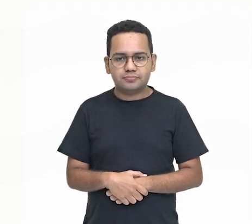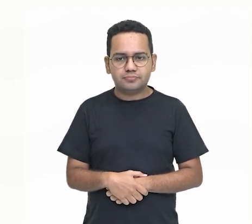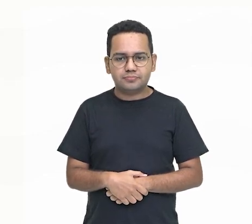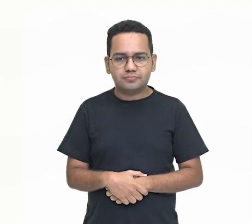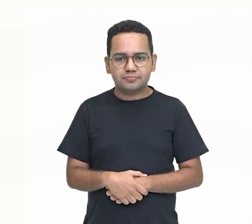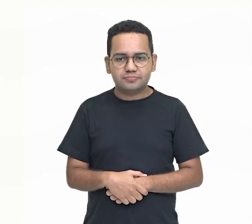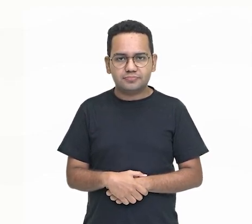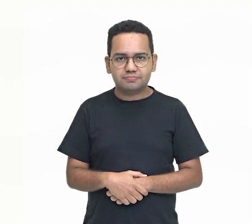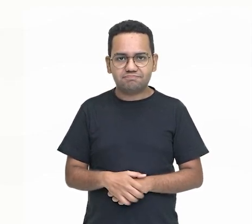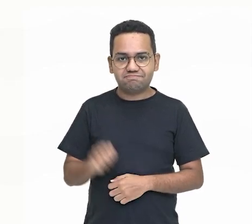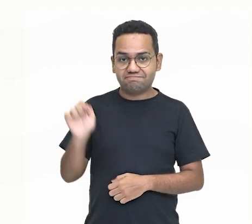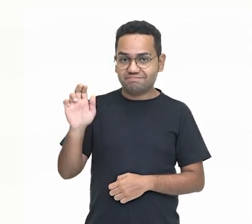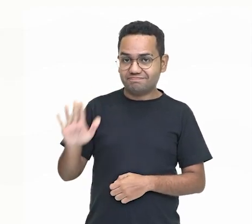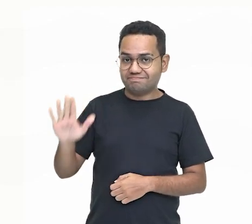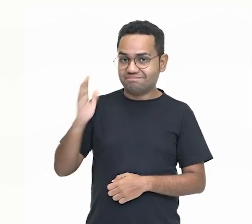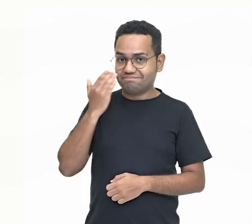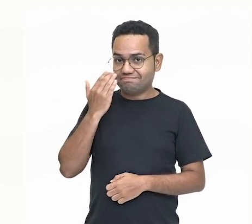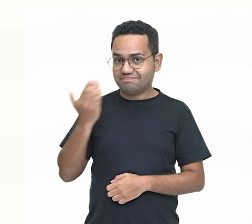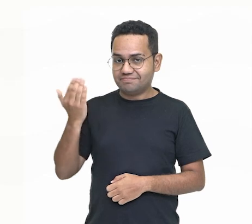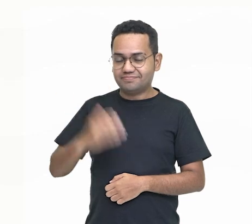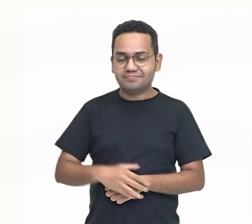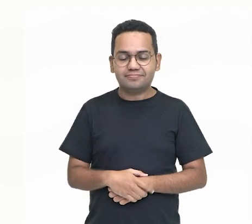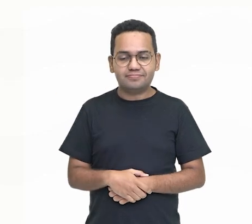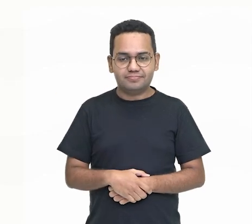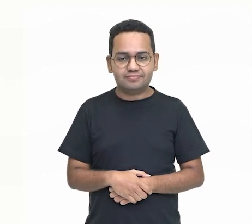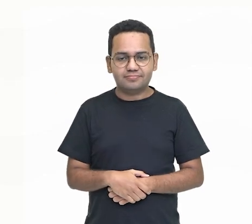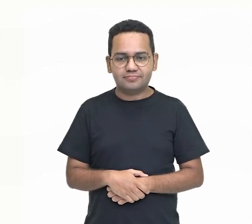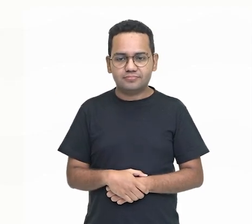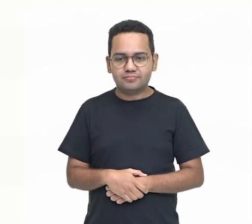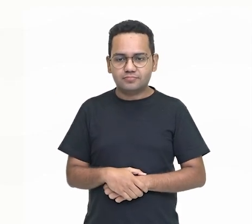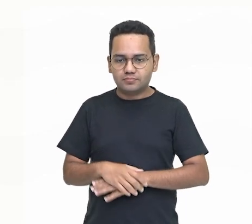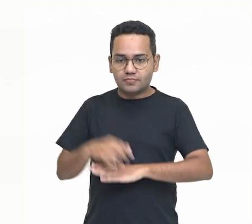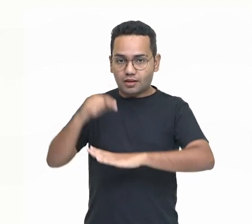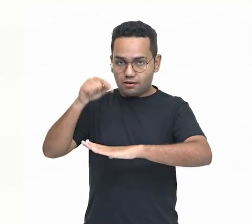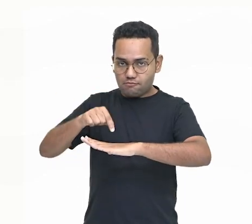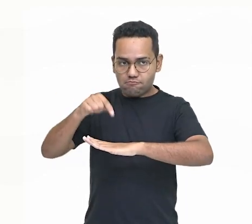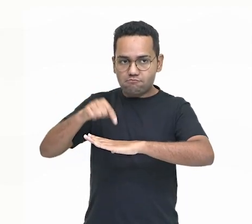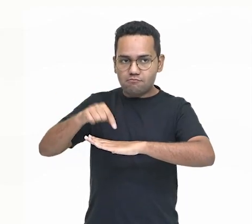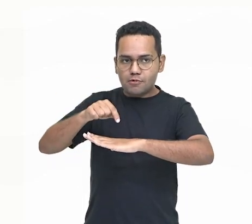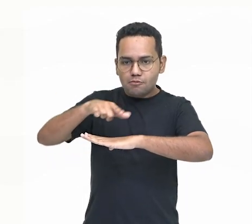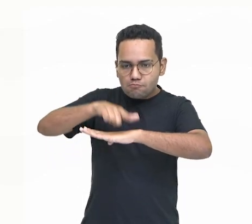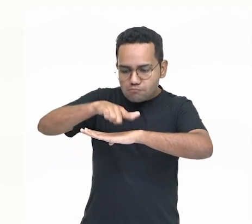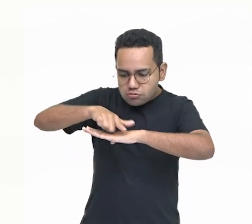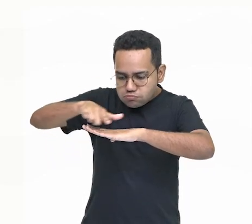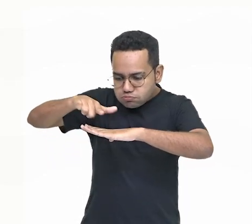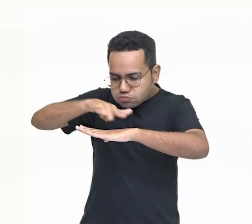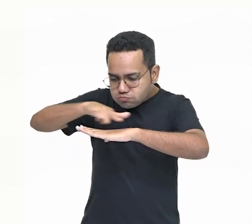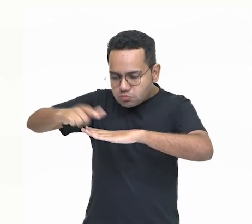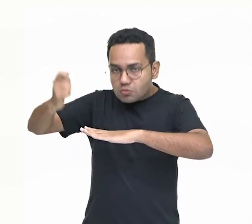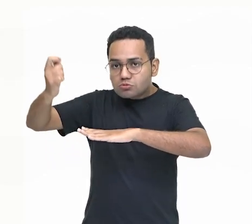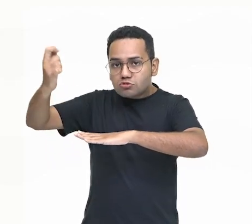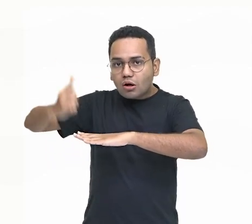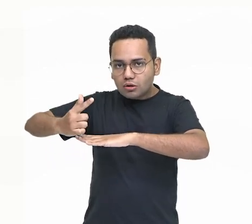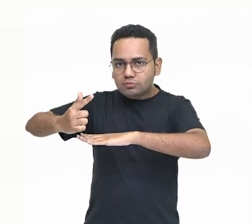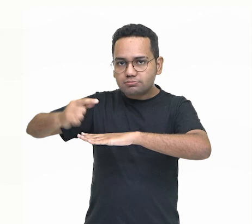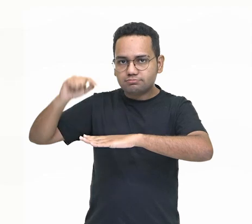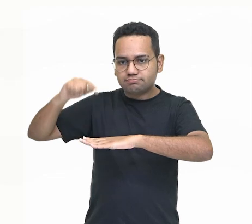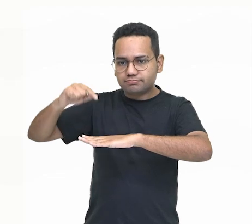tem aqui e elas, você vai captar aqui no caso, que ela é uma